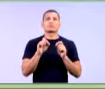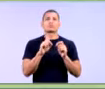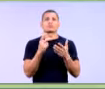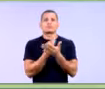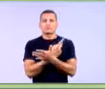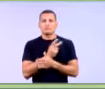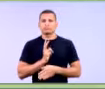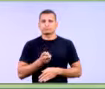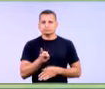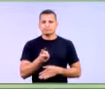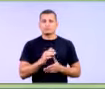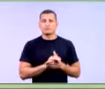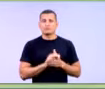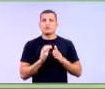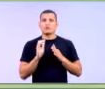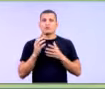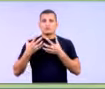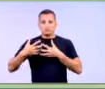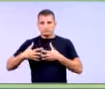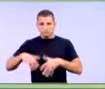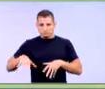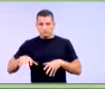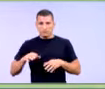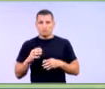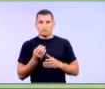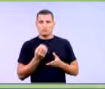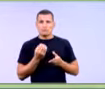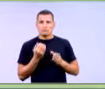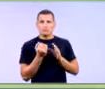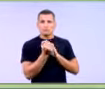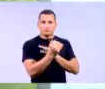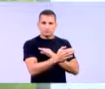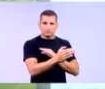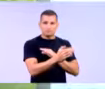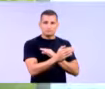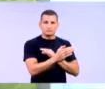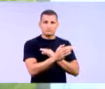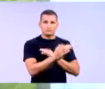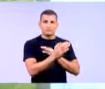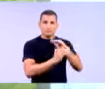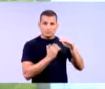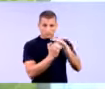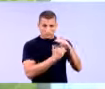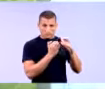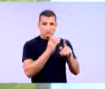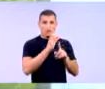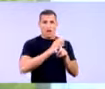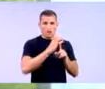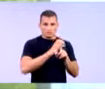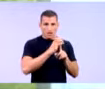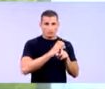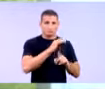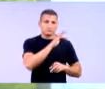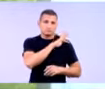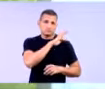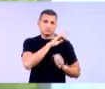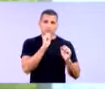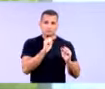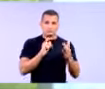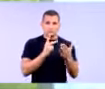acontece? Quando a instituição passa para a empresa o calendário acadêmico, pode acontecer,